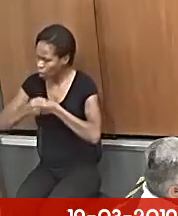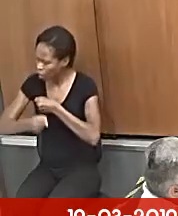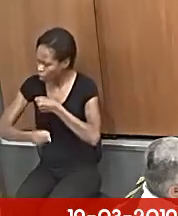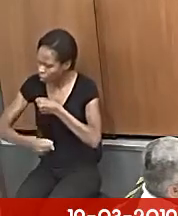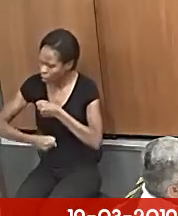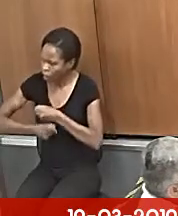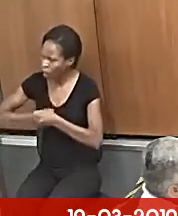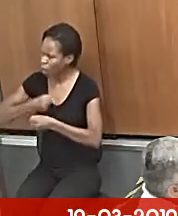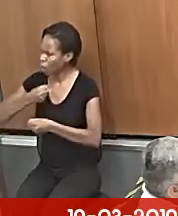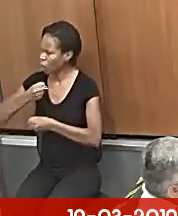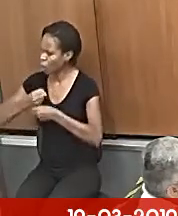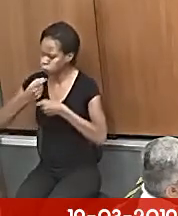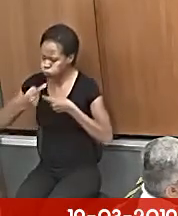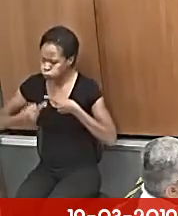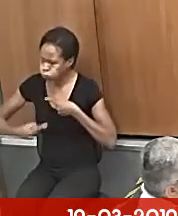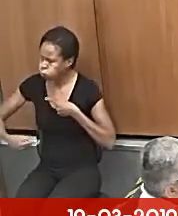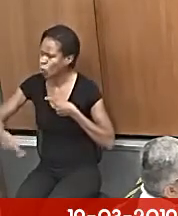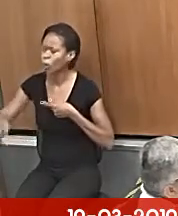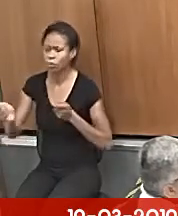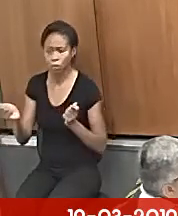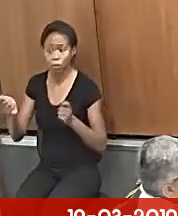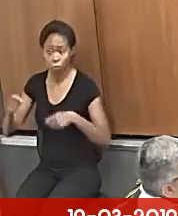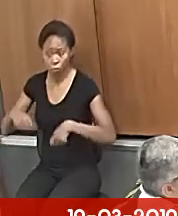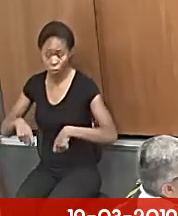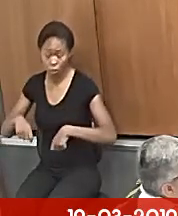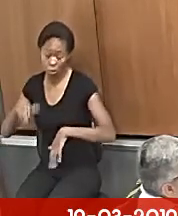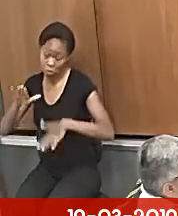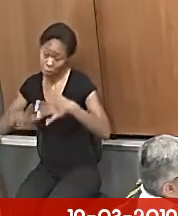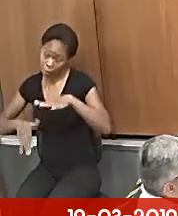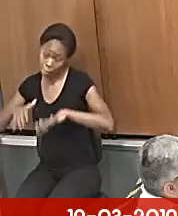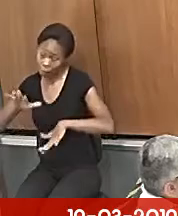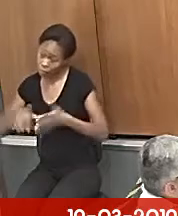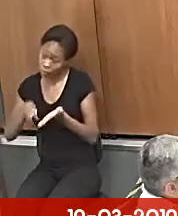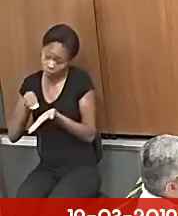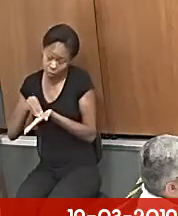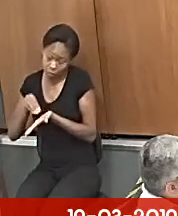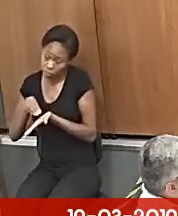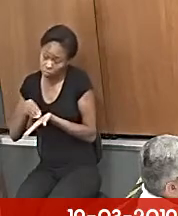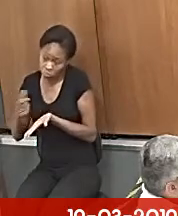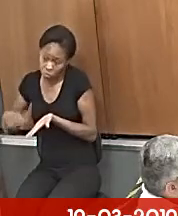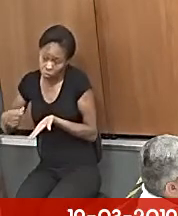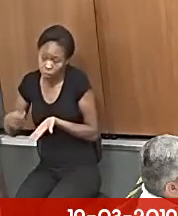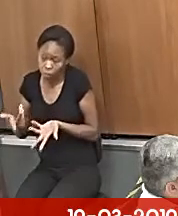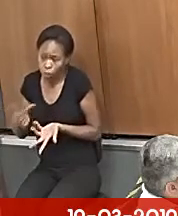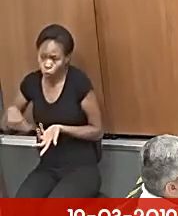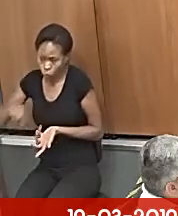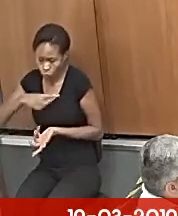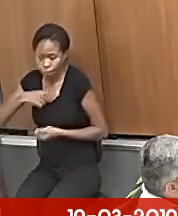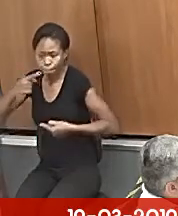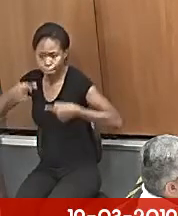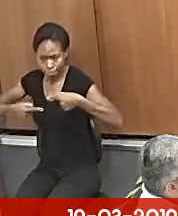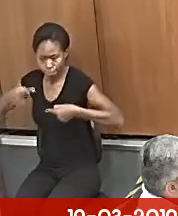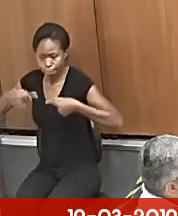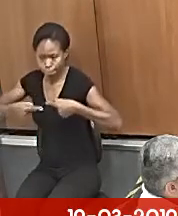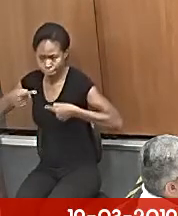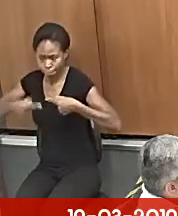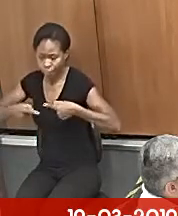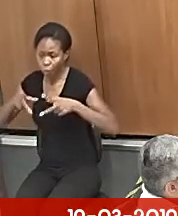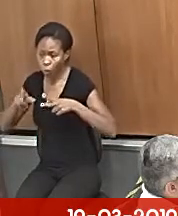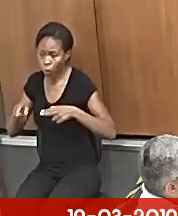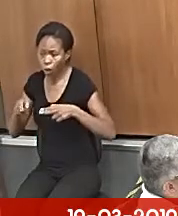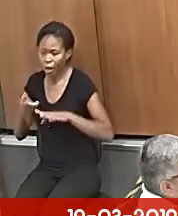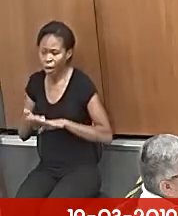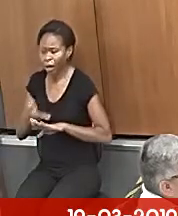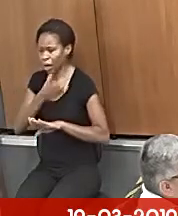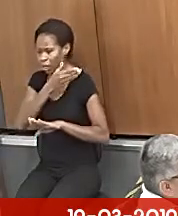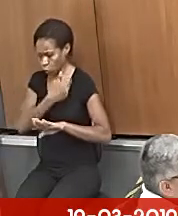acordo com a necessidade assim como vamos discutir a questão do daquela lei do governo passado passou para três anos aí